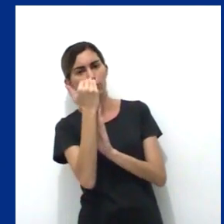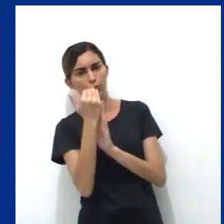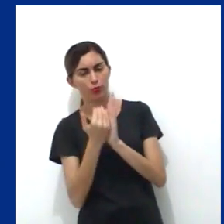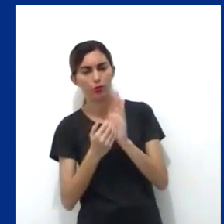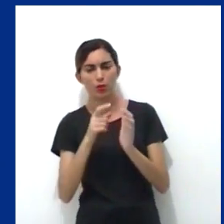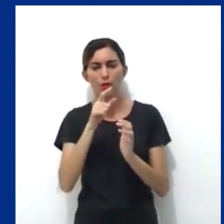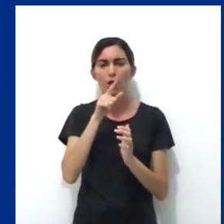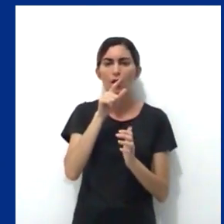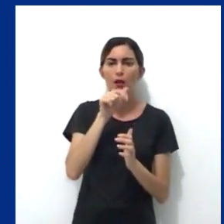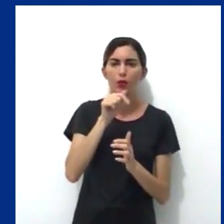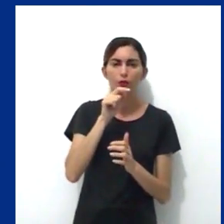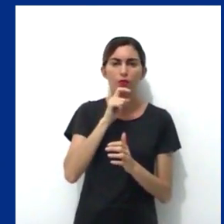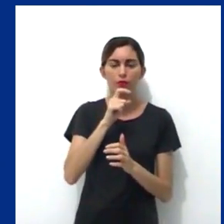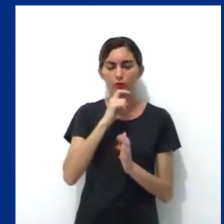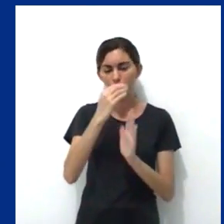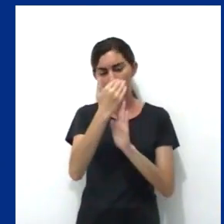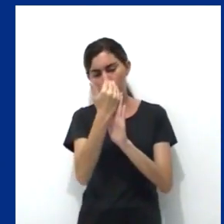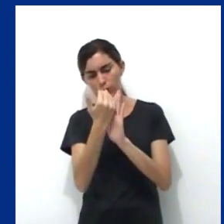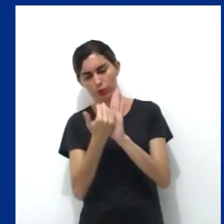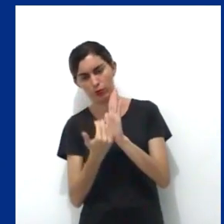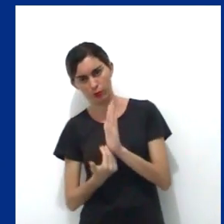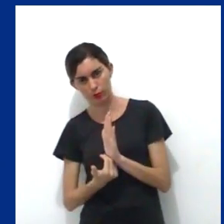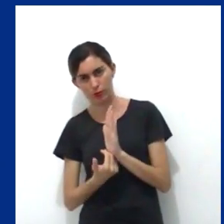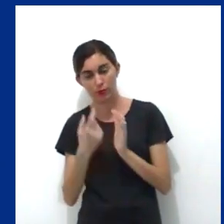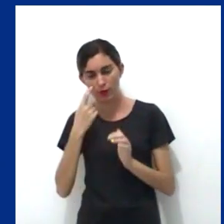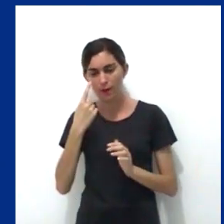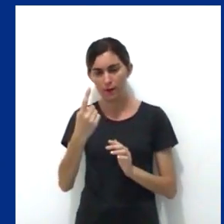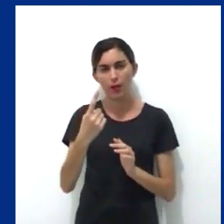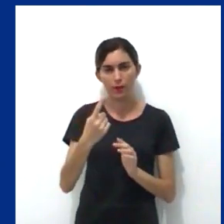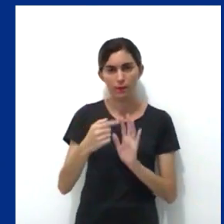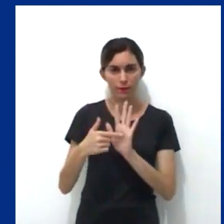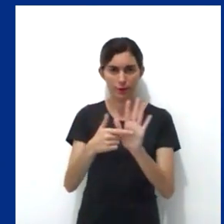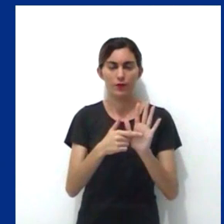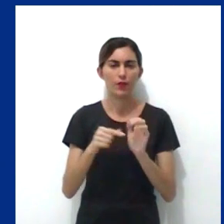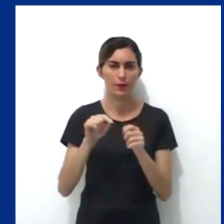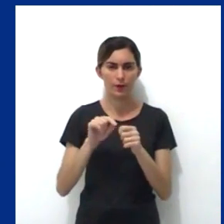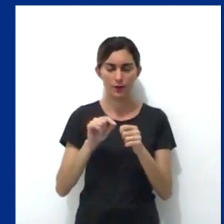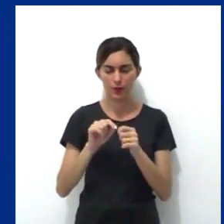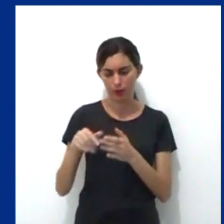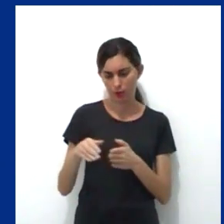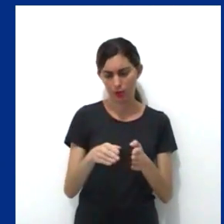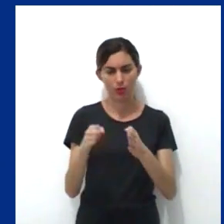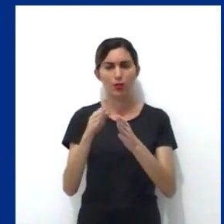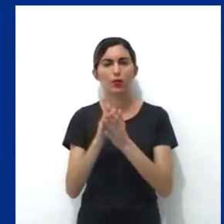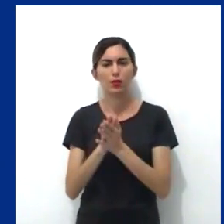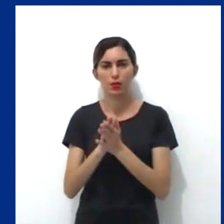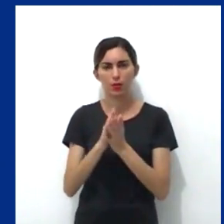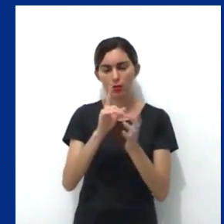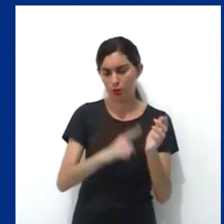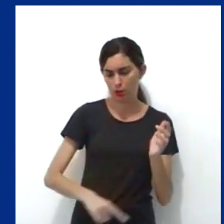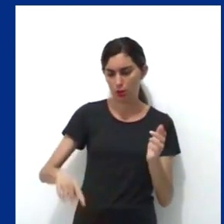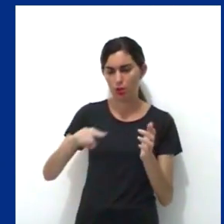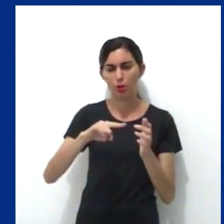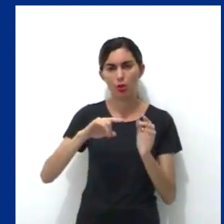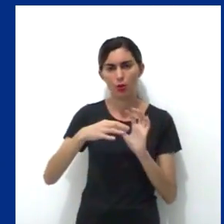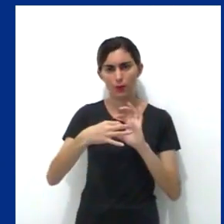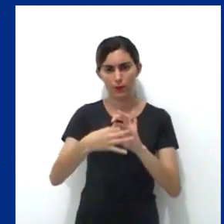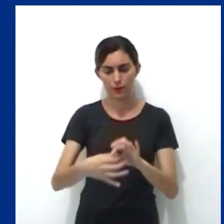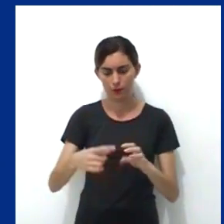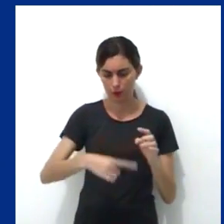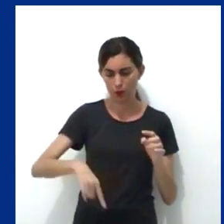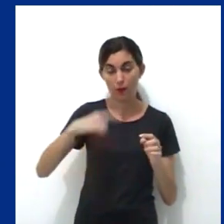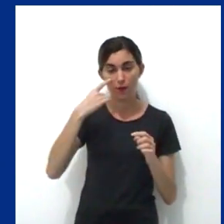O aquecimento da água faz com que a água da parte de baixo ela fica quente mais rápido, então vai ficar a